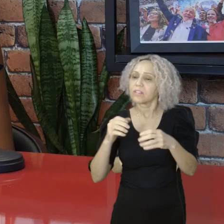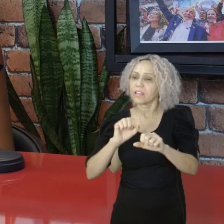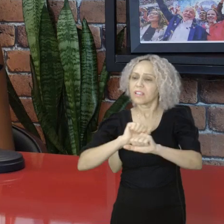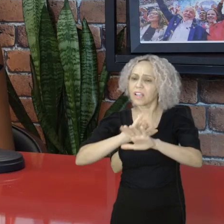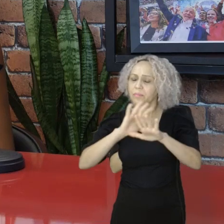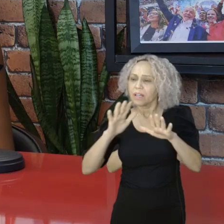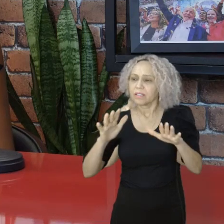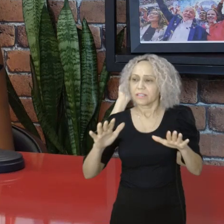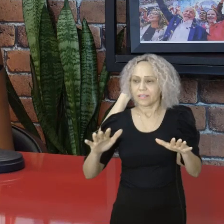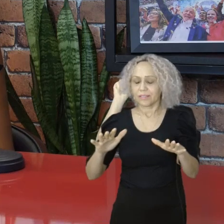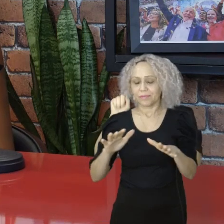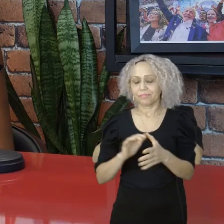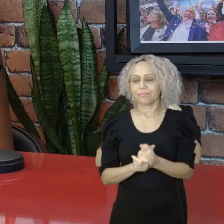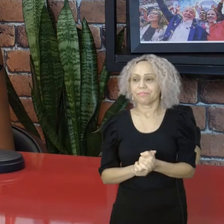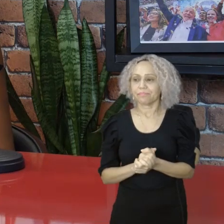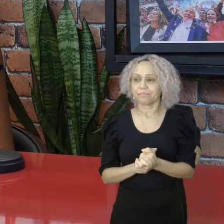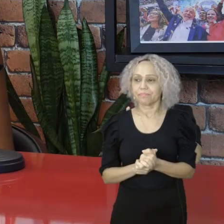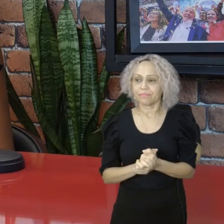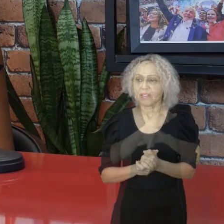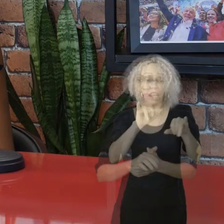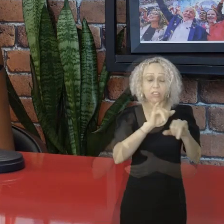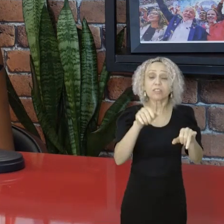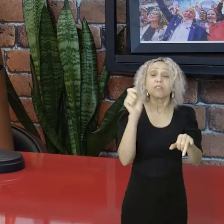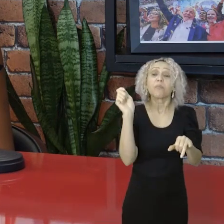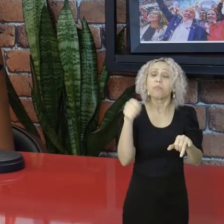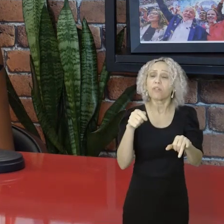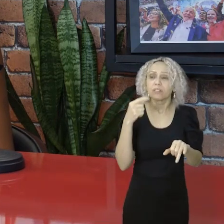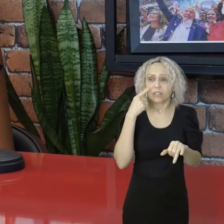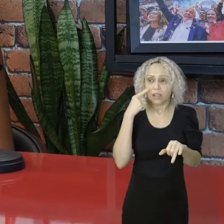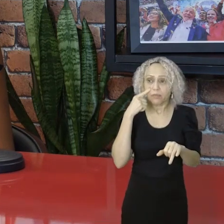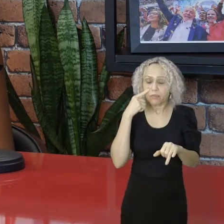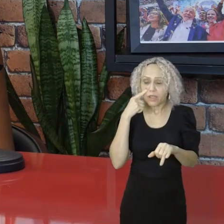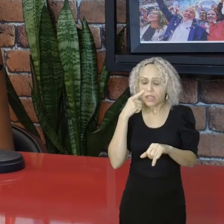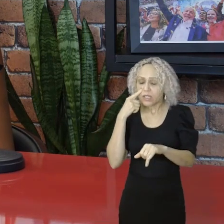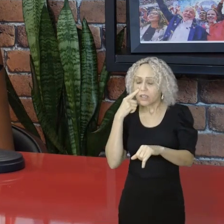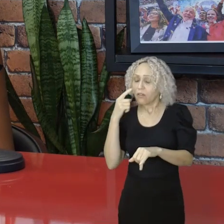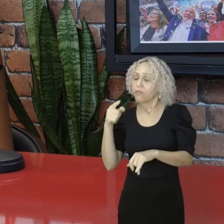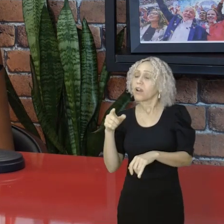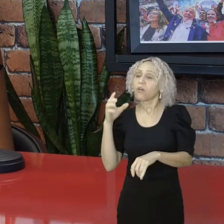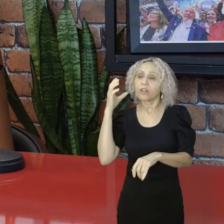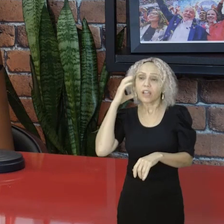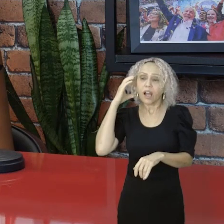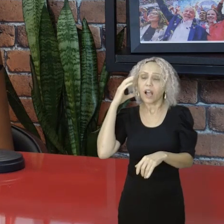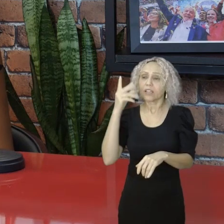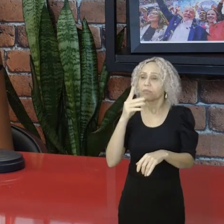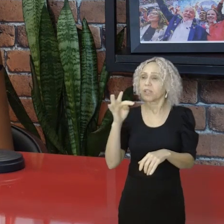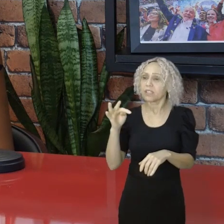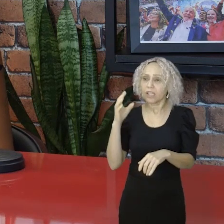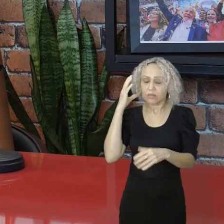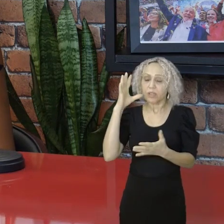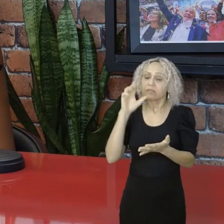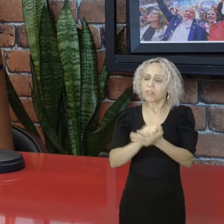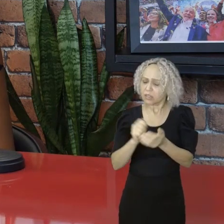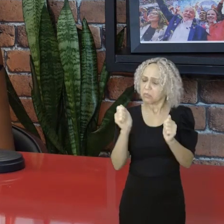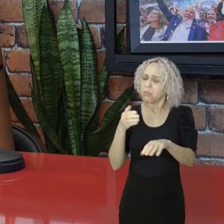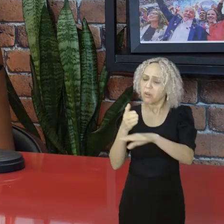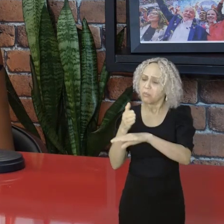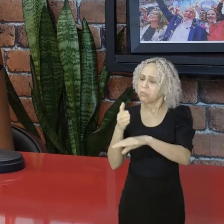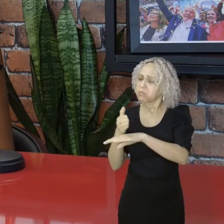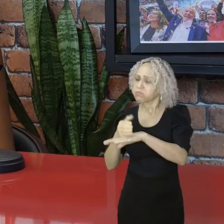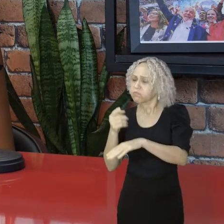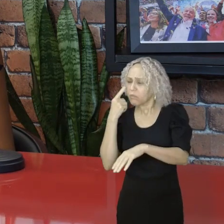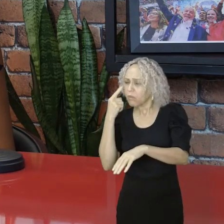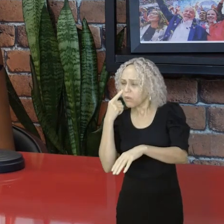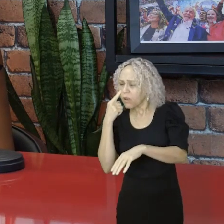amplo. E vale lembrar que essas e outras notícias você pode também conferir na Rádio PT no Spotify. É só entrar